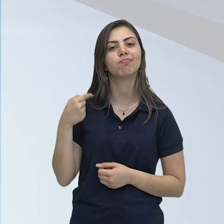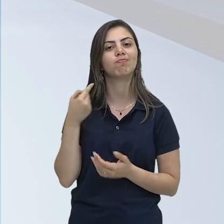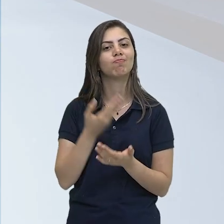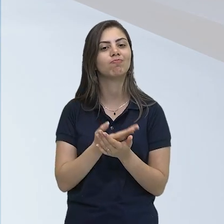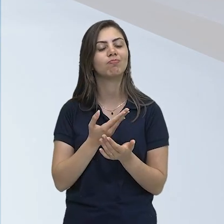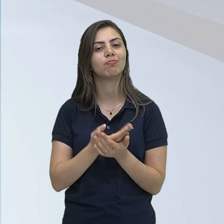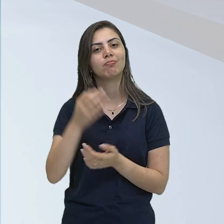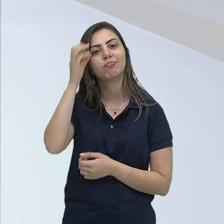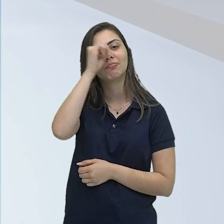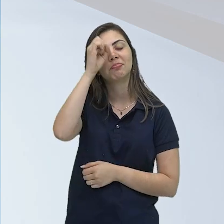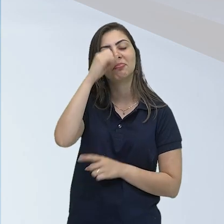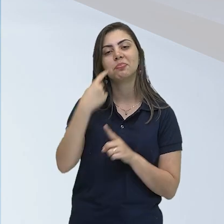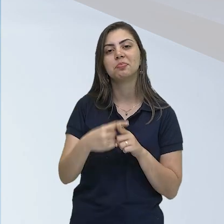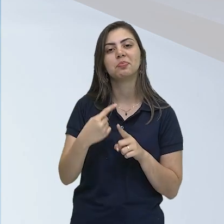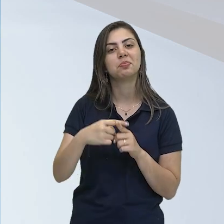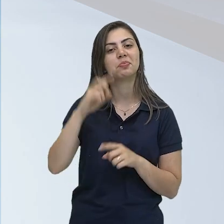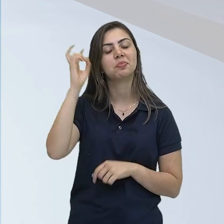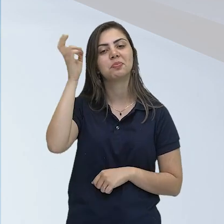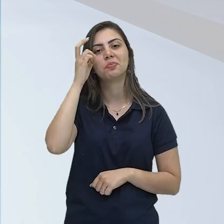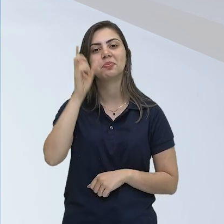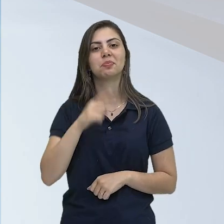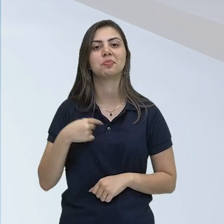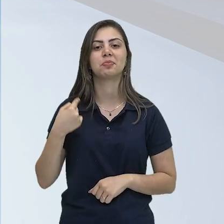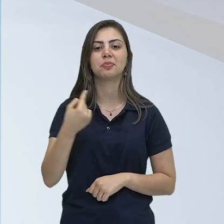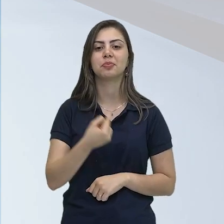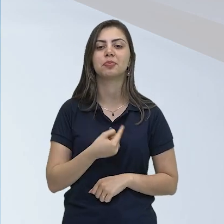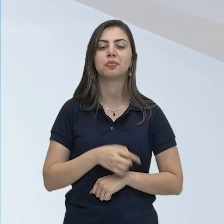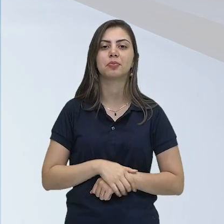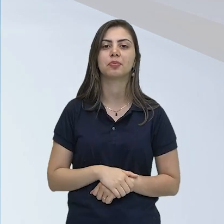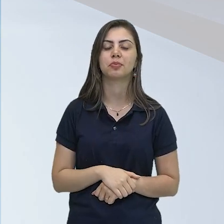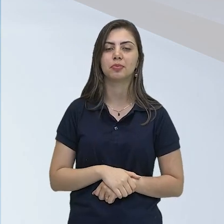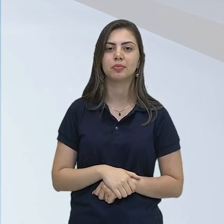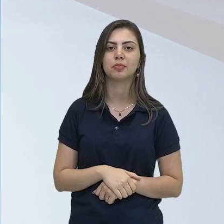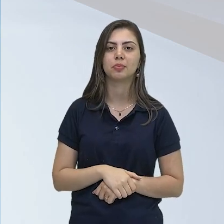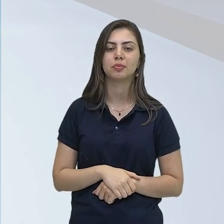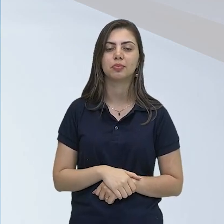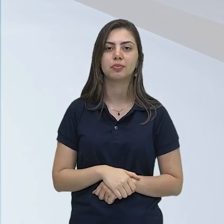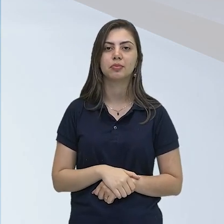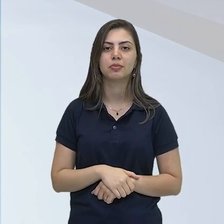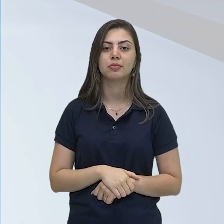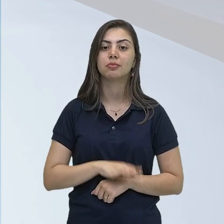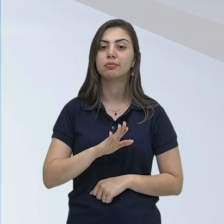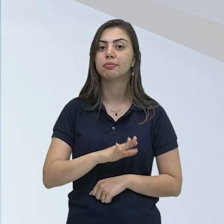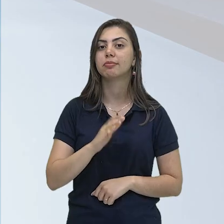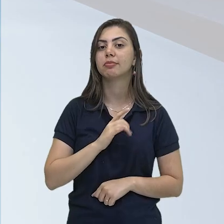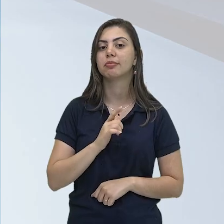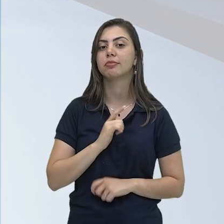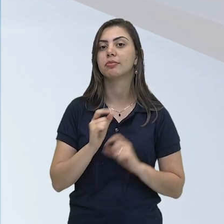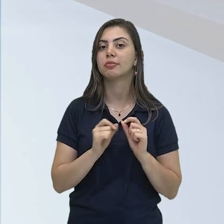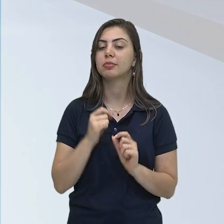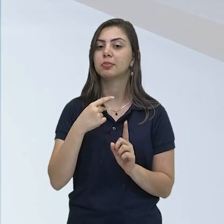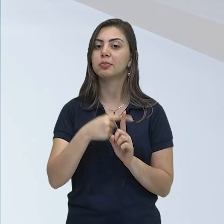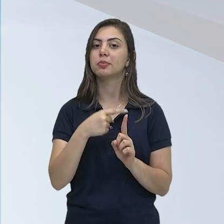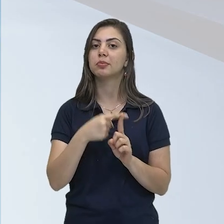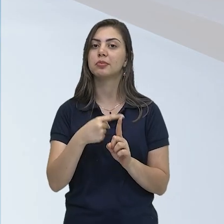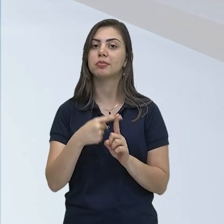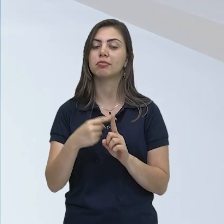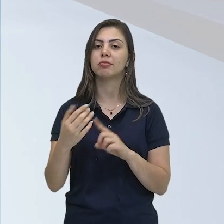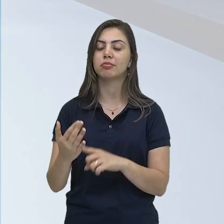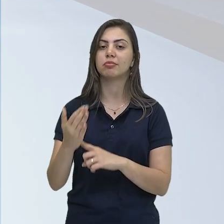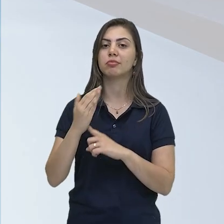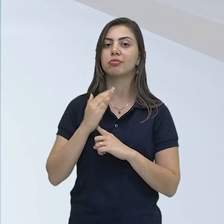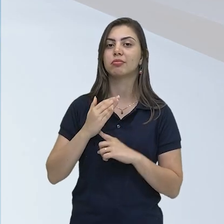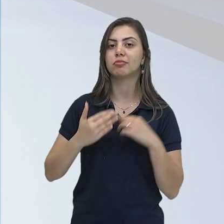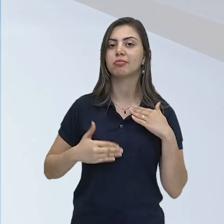estudar porque é a nossa própria cultura. Mas, além da questão da cultura, nós temos os benefícios físicos,